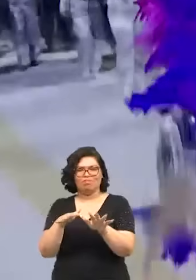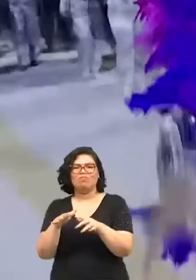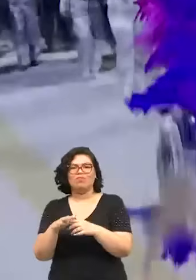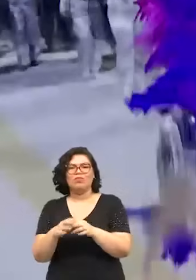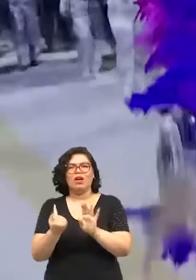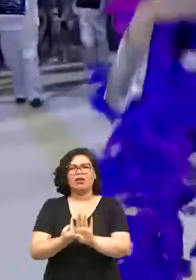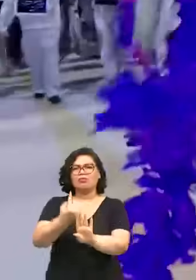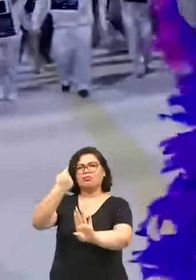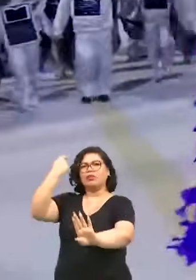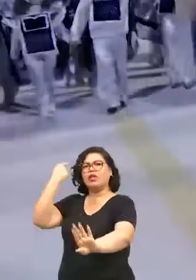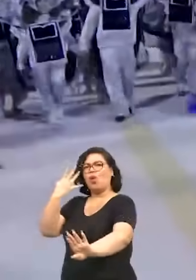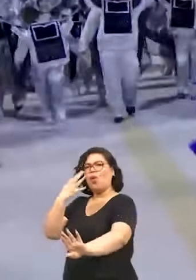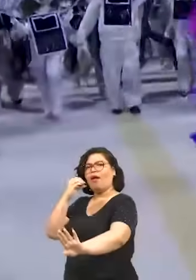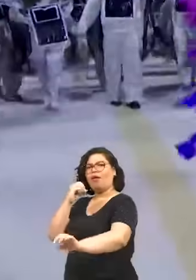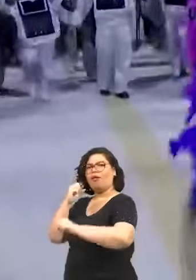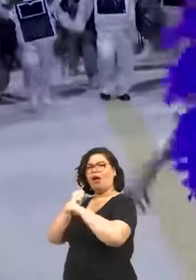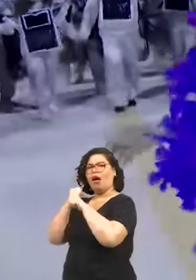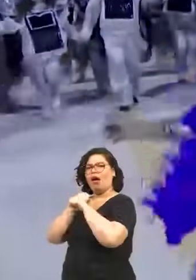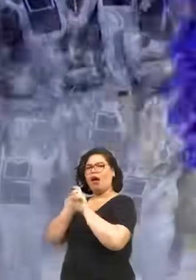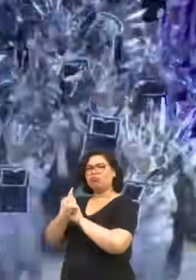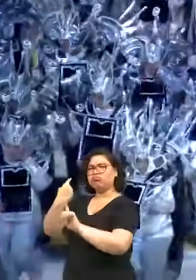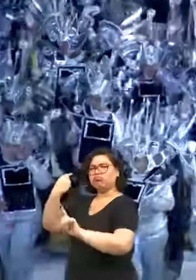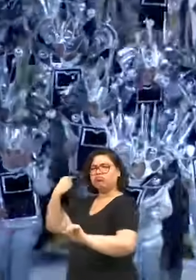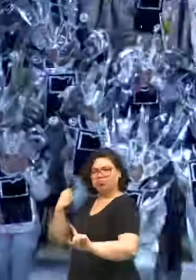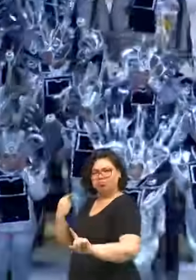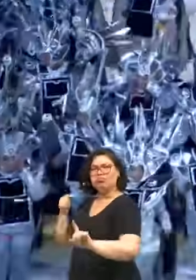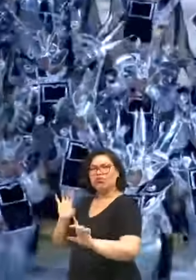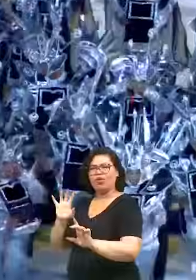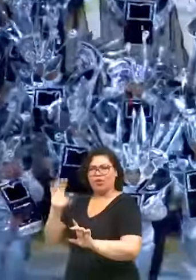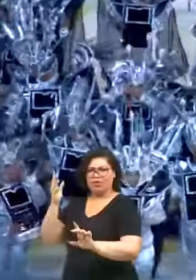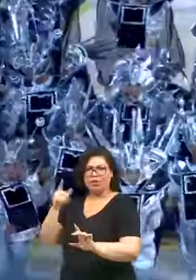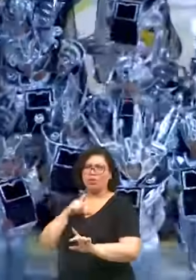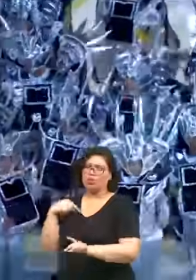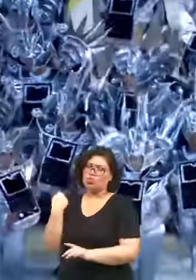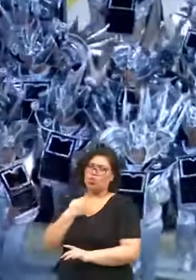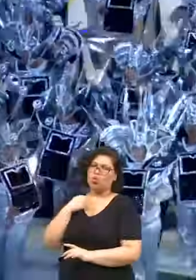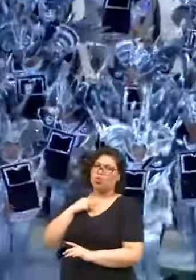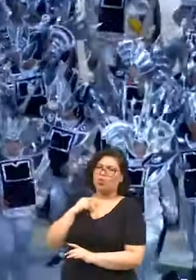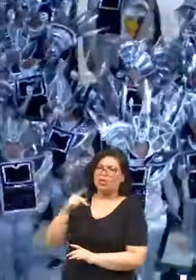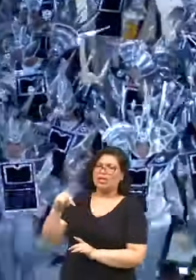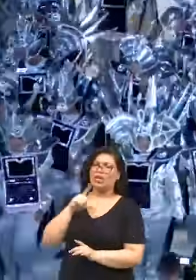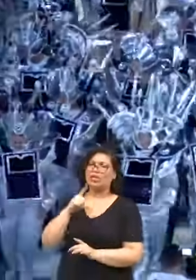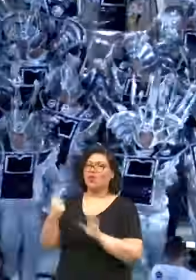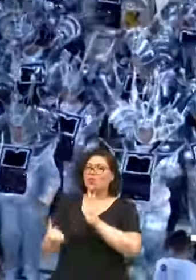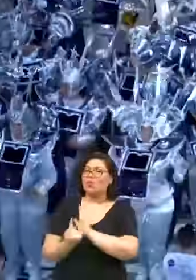40 anos atrás, quando o nosso presidente de honra trouxe